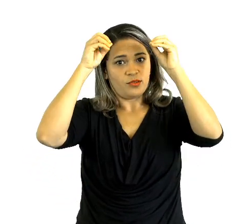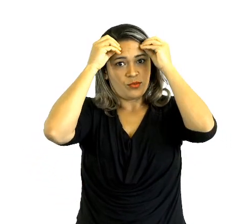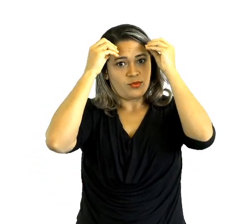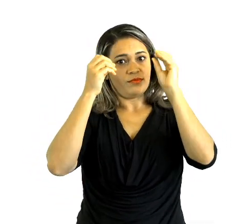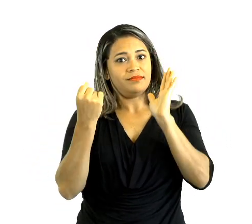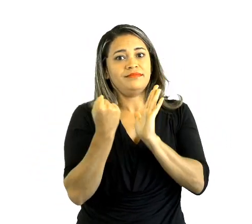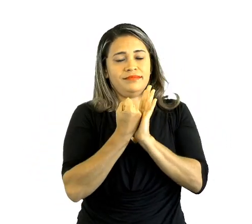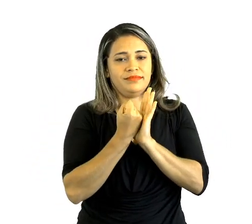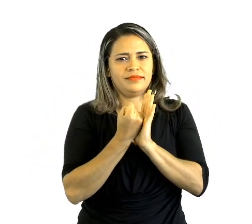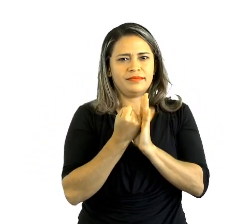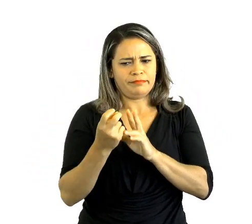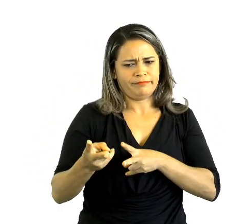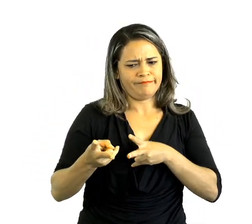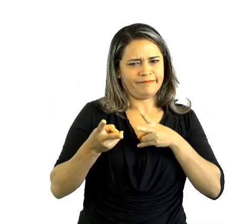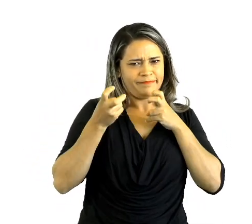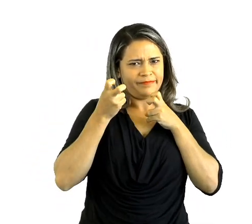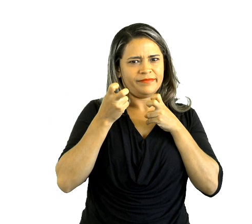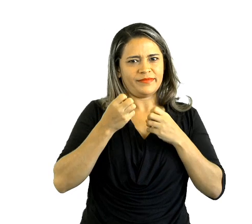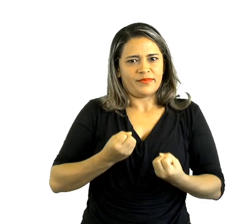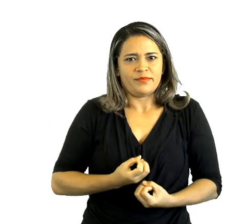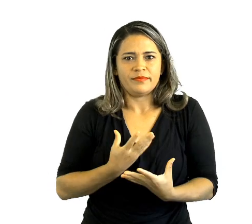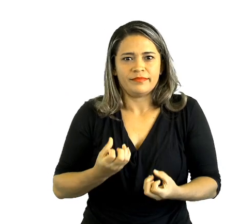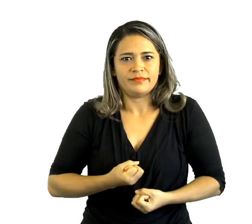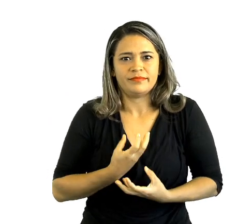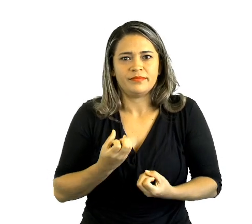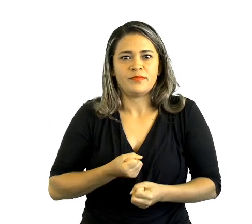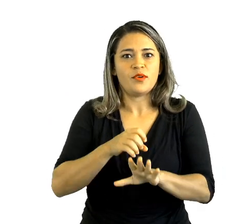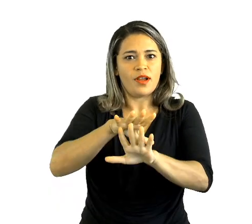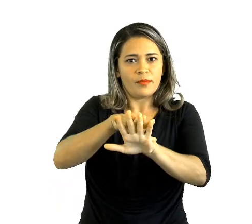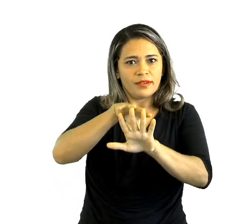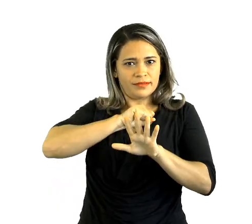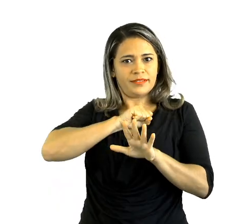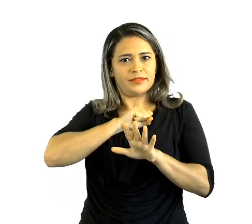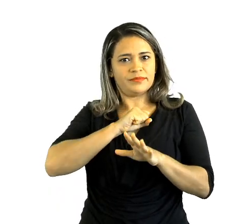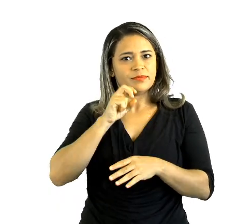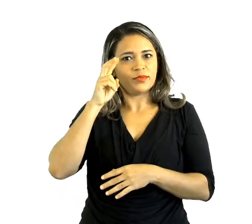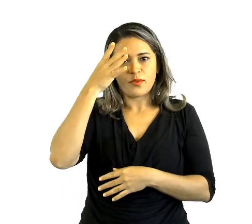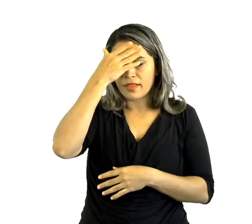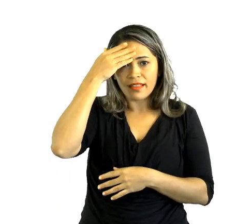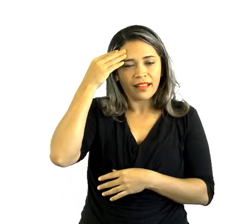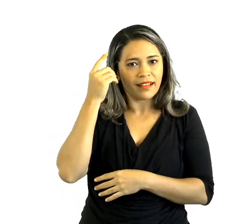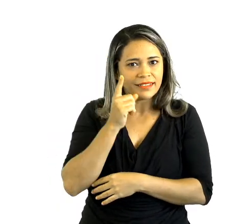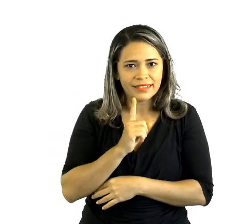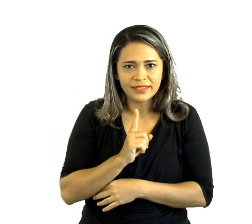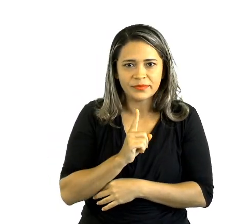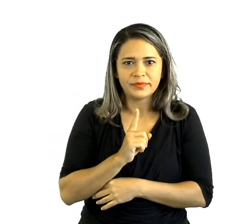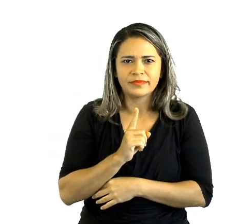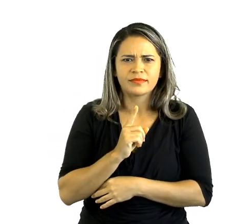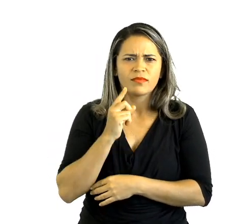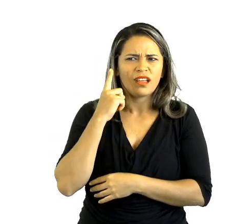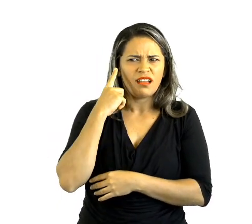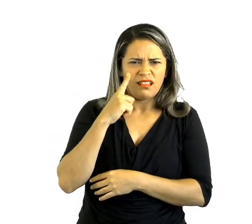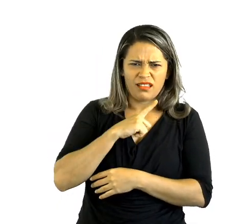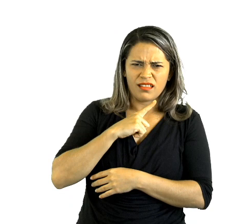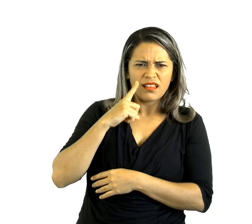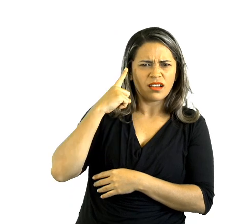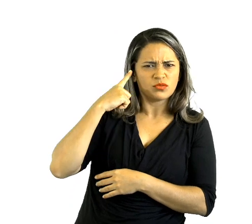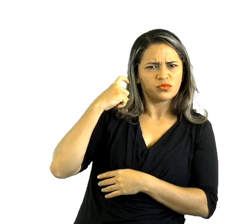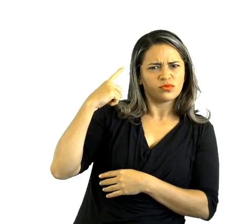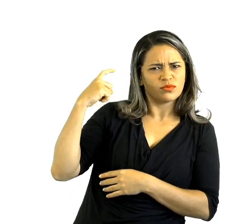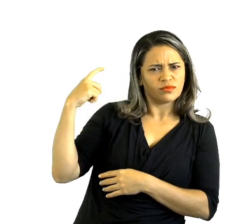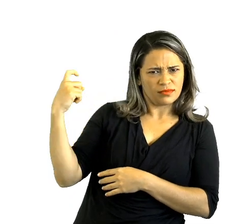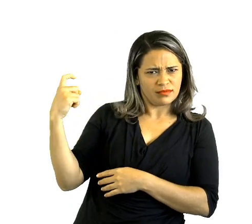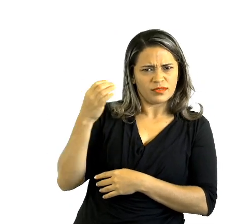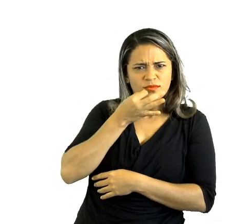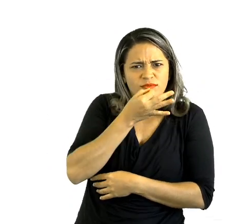chama a atenção no poema concreto, não esqueçam. Sonoridade. Tem sonoridade nesse poema?